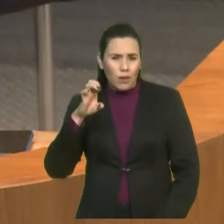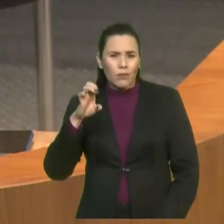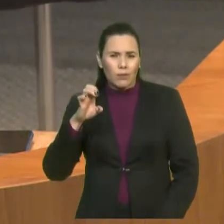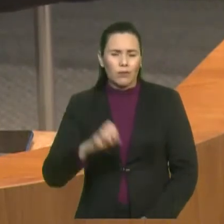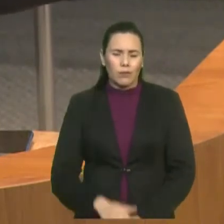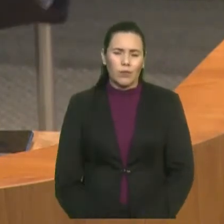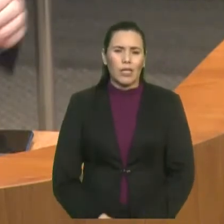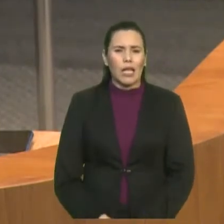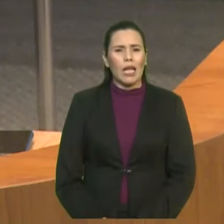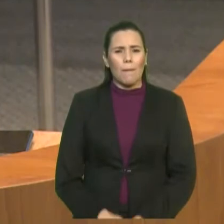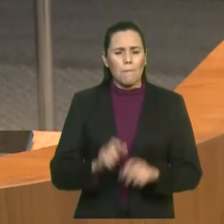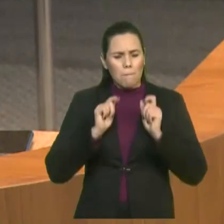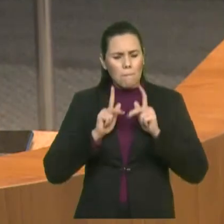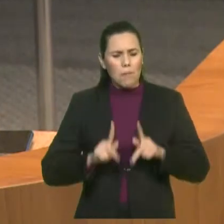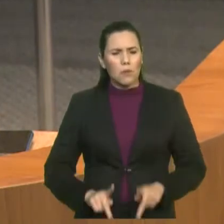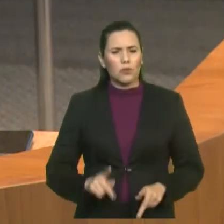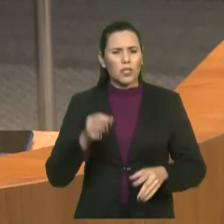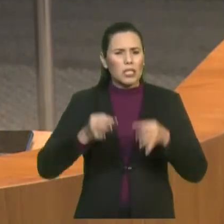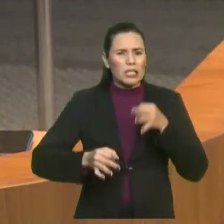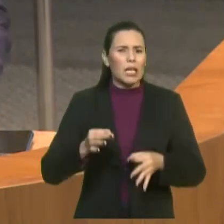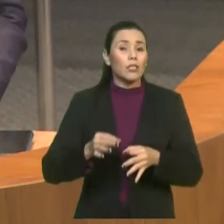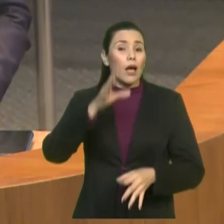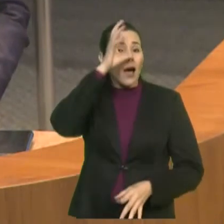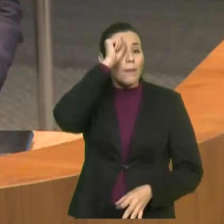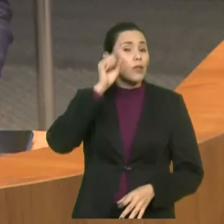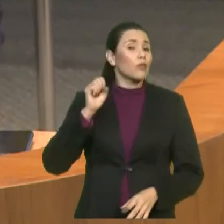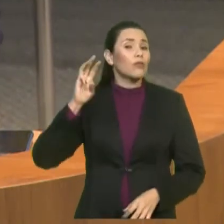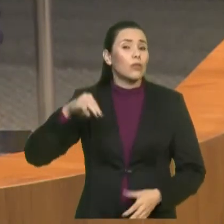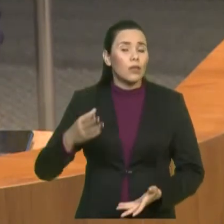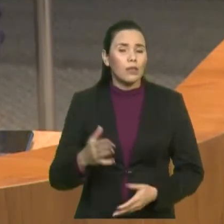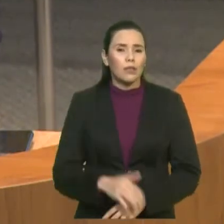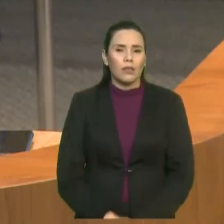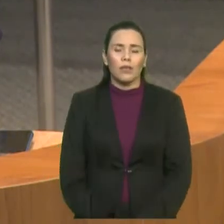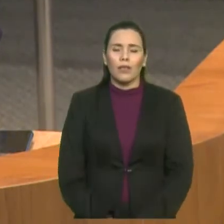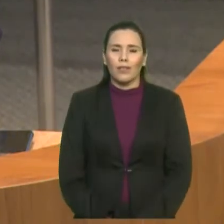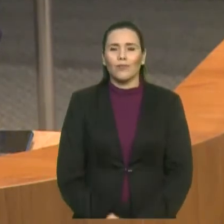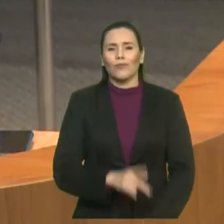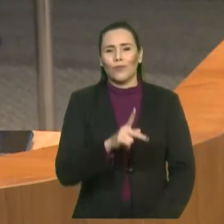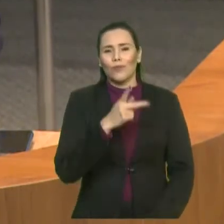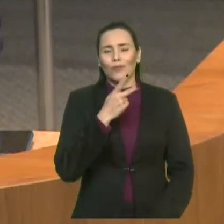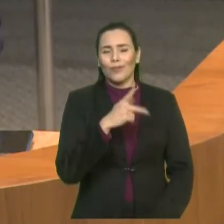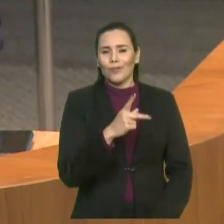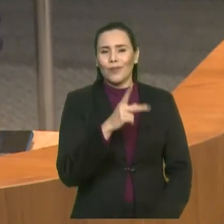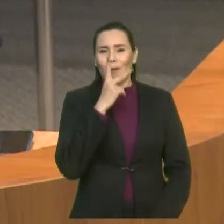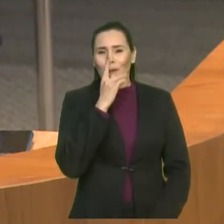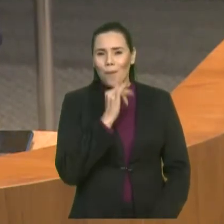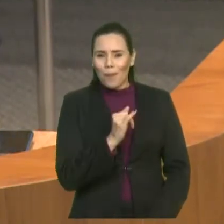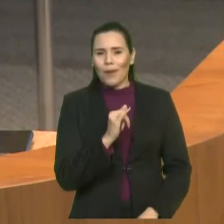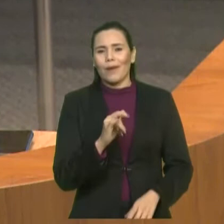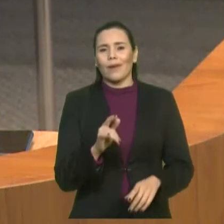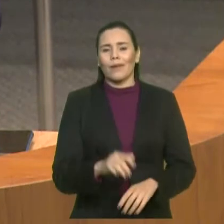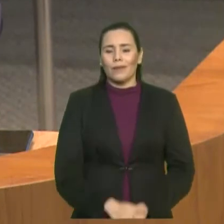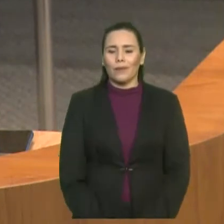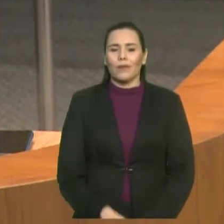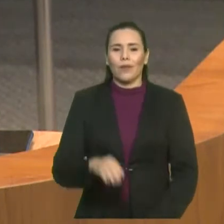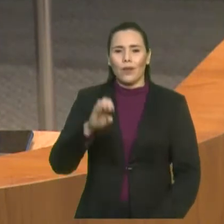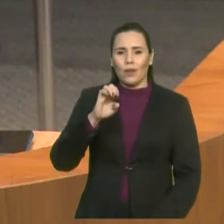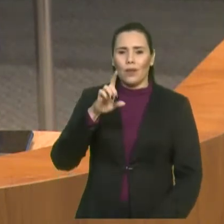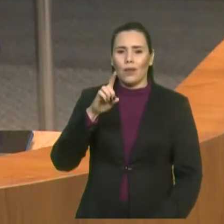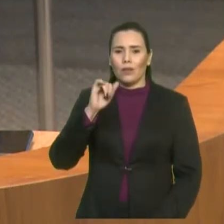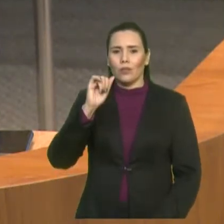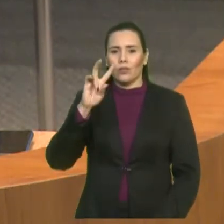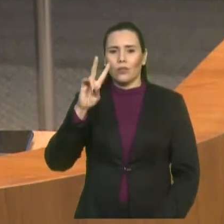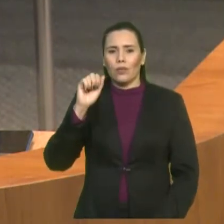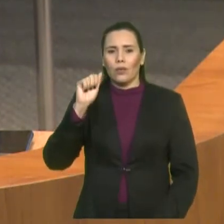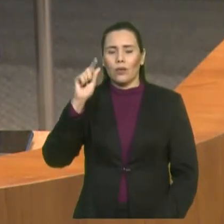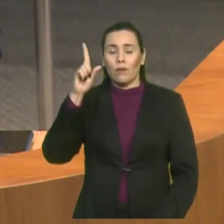deputado Edivaldo Holanda, seu pai, da dona Vânia Jalila, que deram as devidas orientações e que fizeram dele